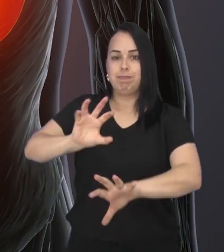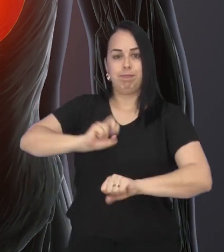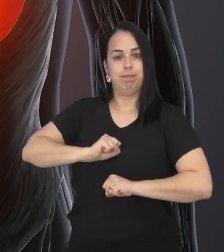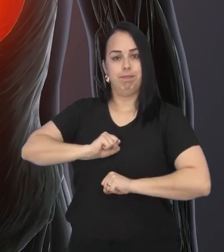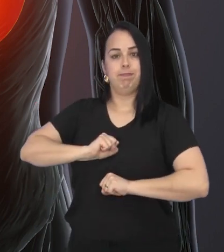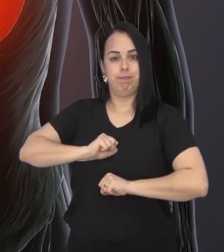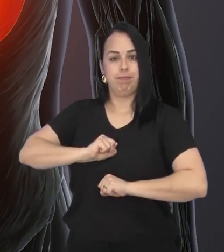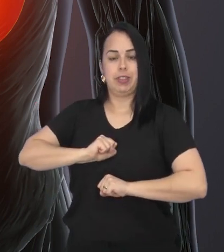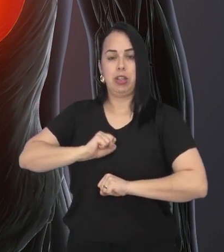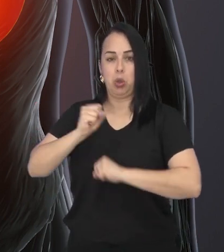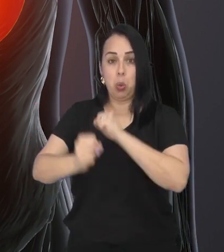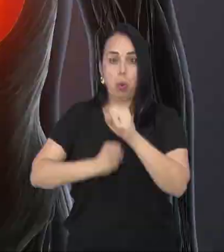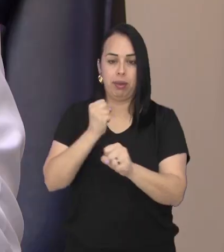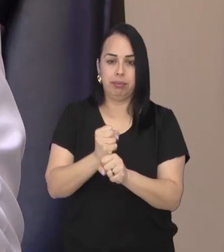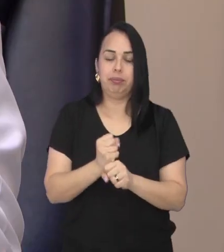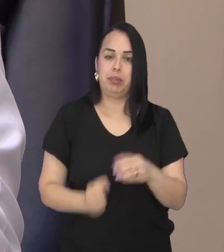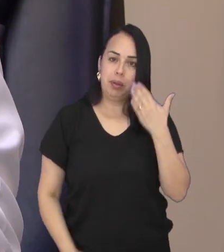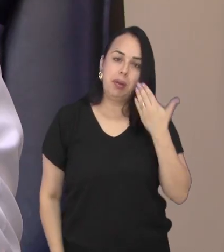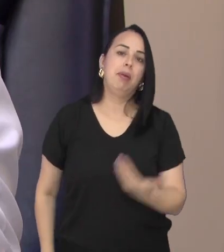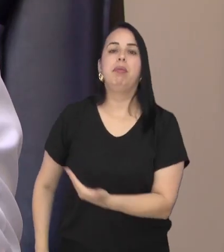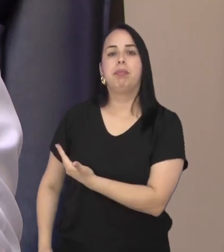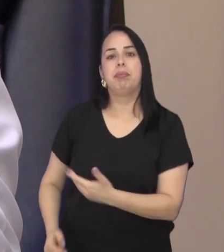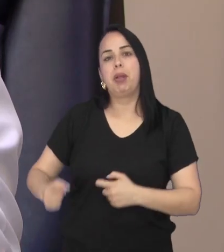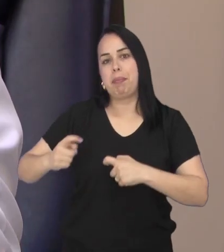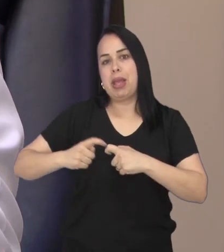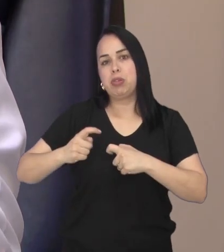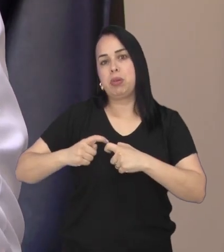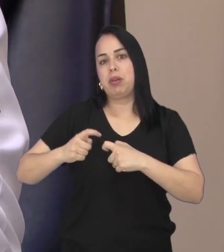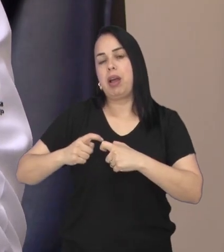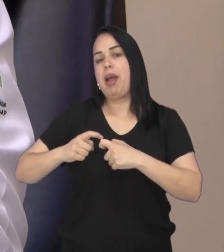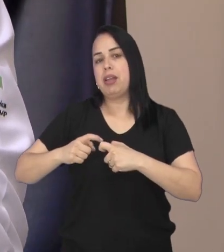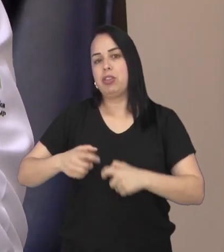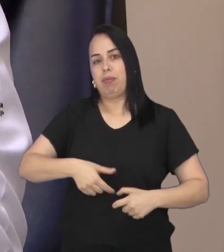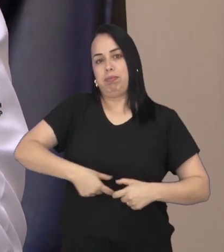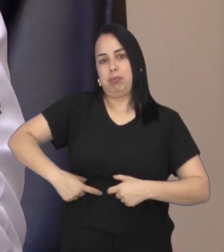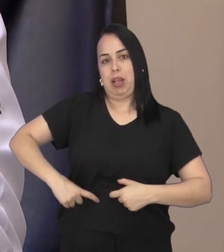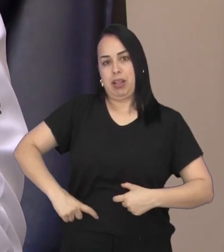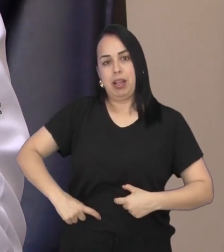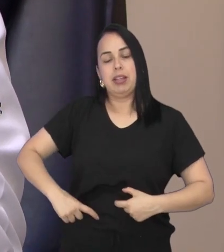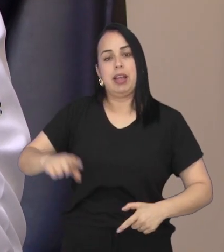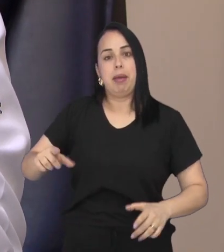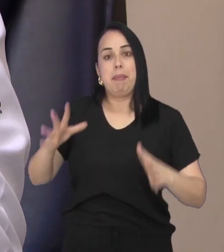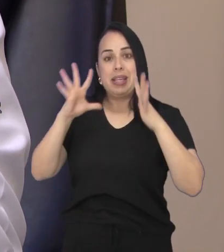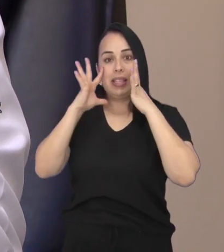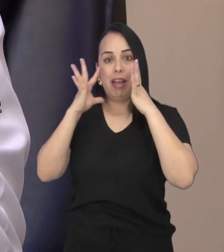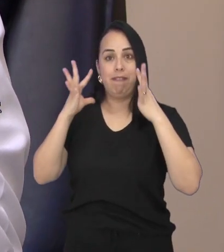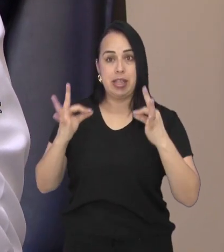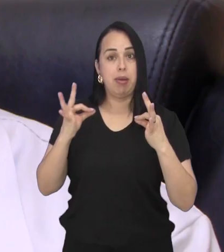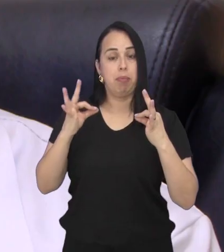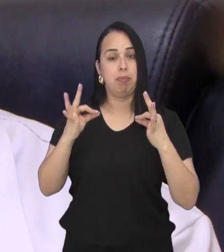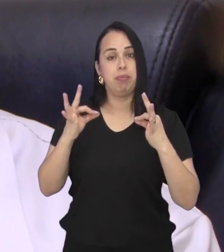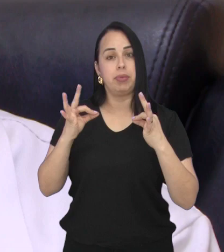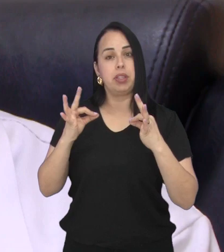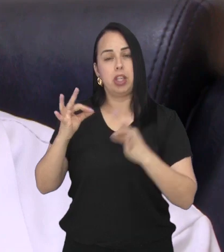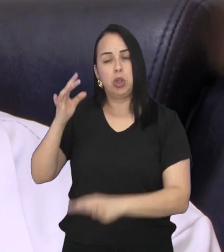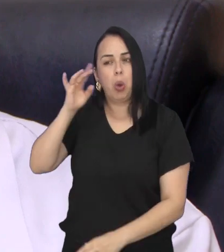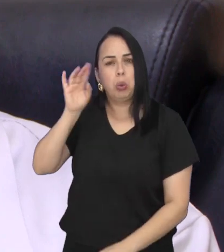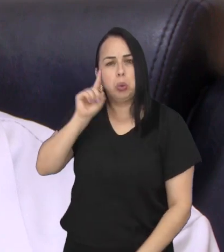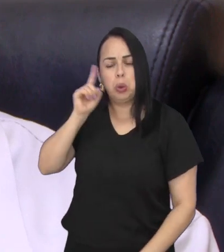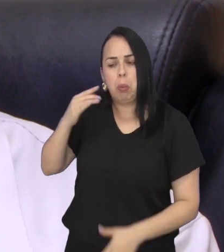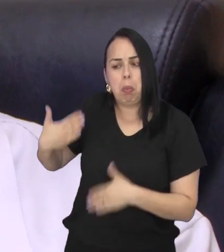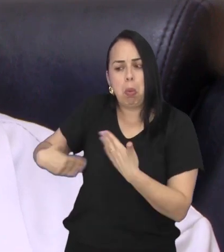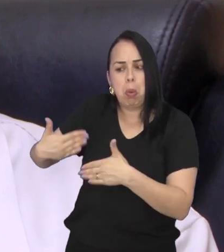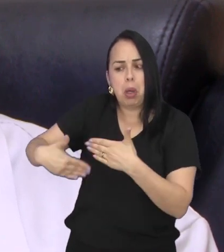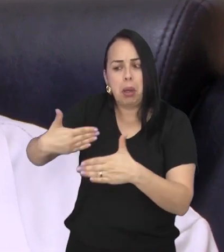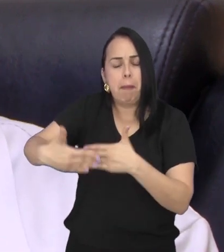infectadas anualmente esse médico especialista em fígado explica que é preciso ficar atento a fatores